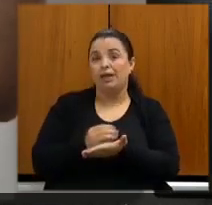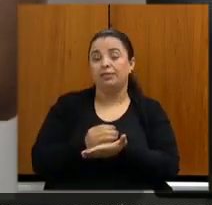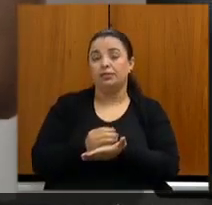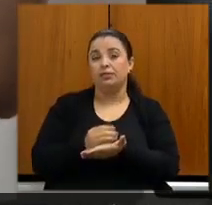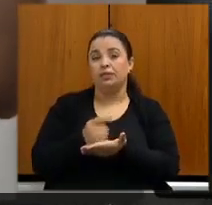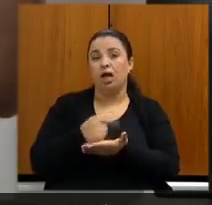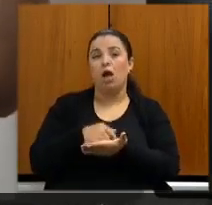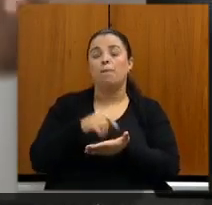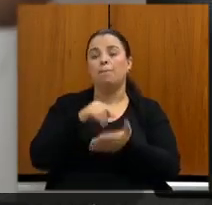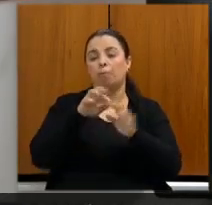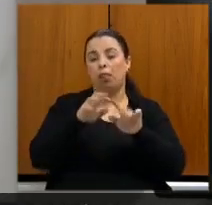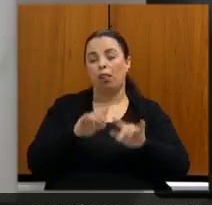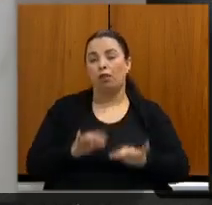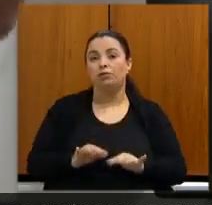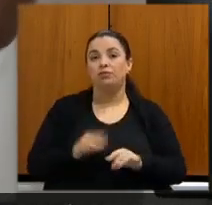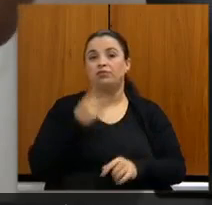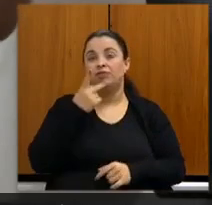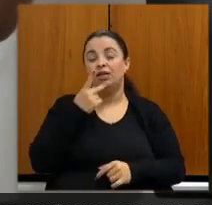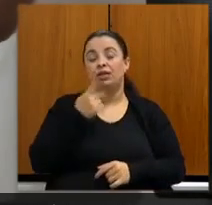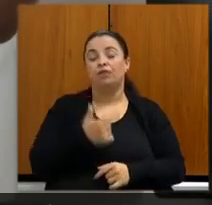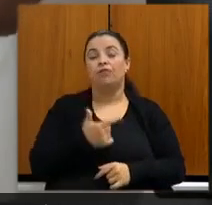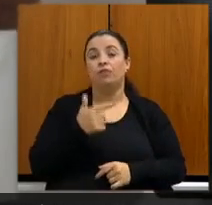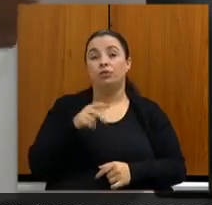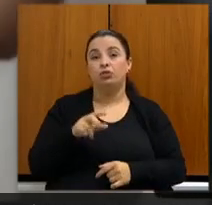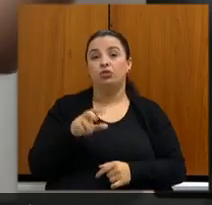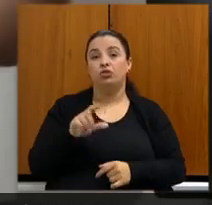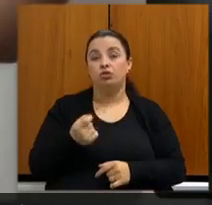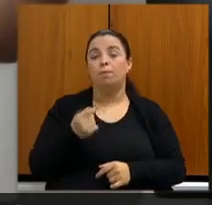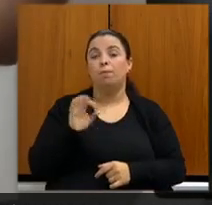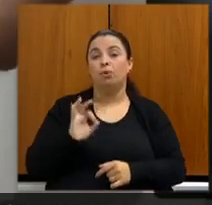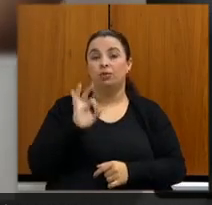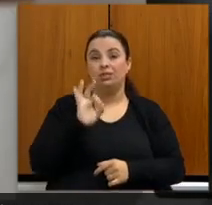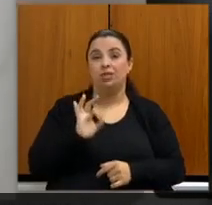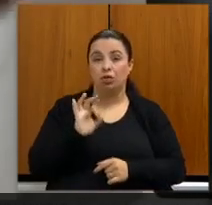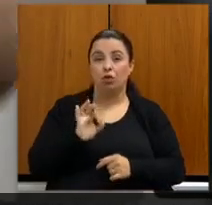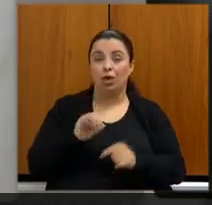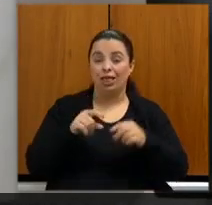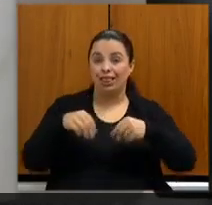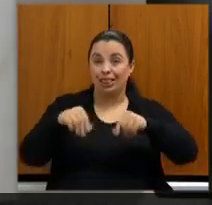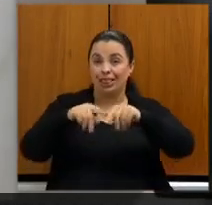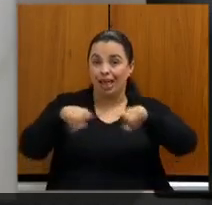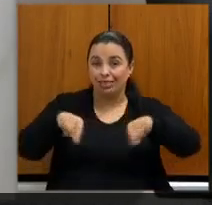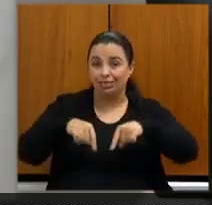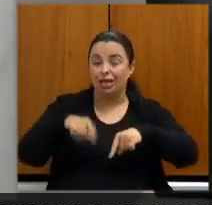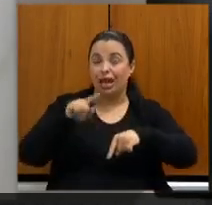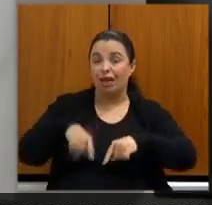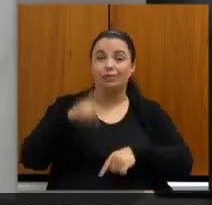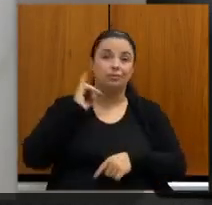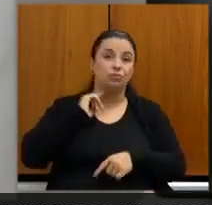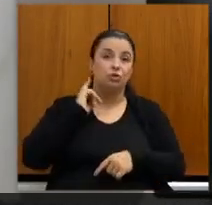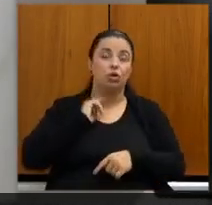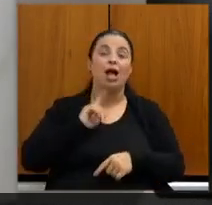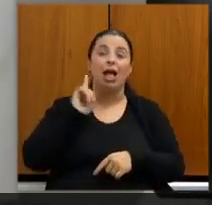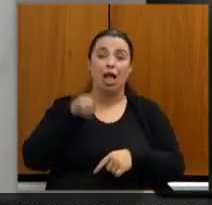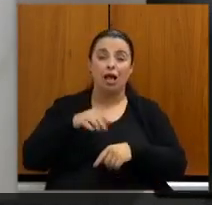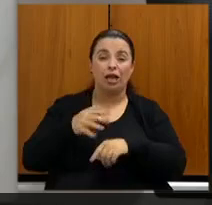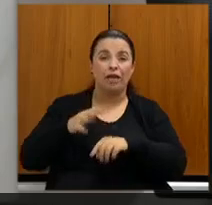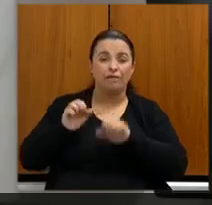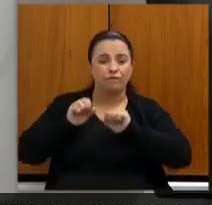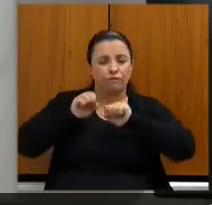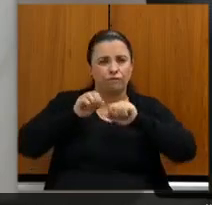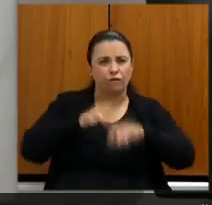Minas continua cativeiro terras devolutas invadidas por empresa eucalipto adoras